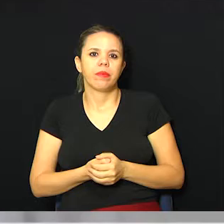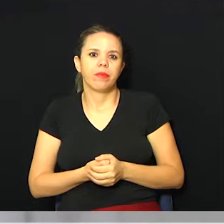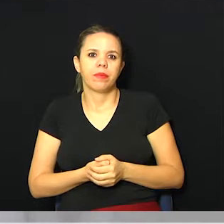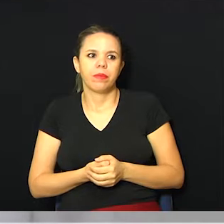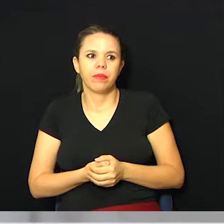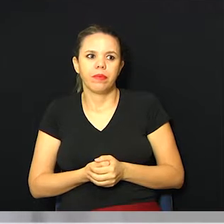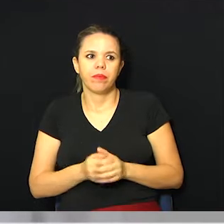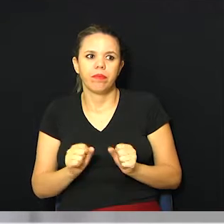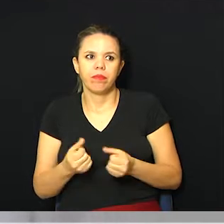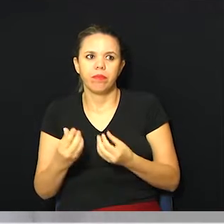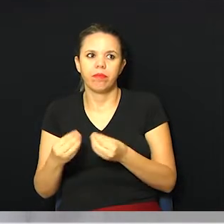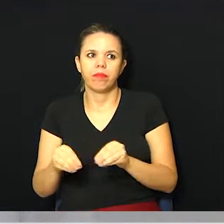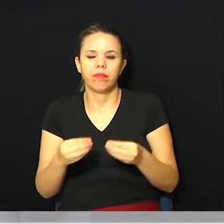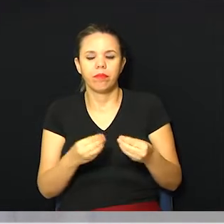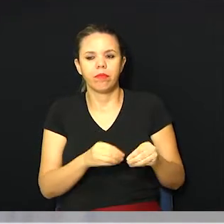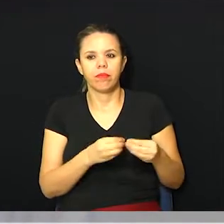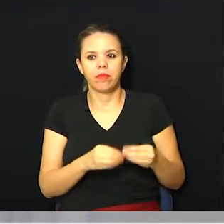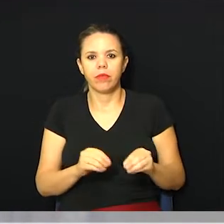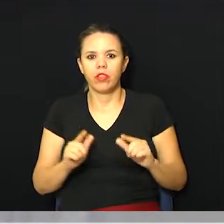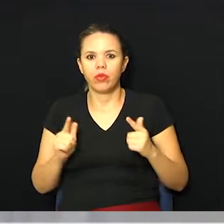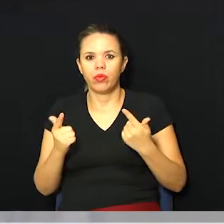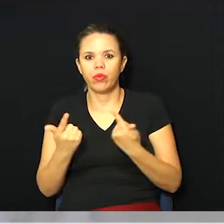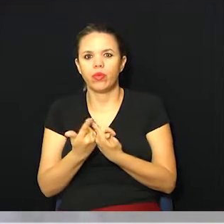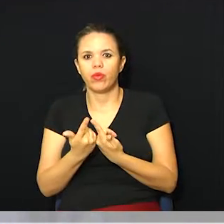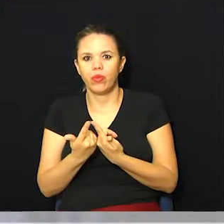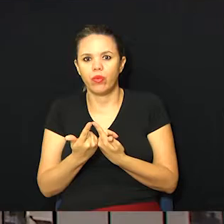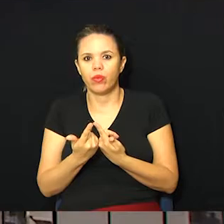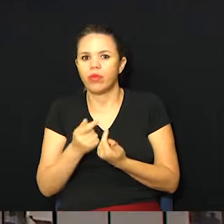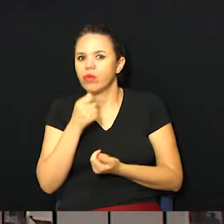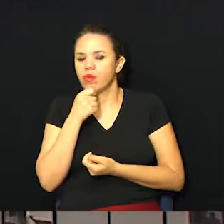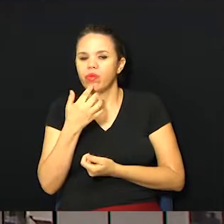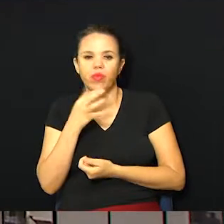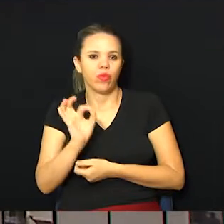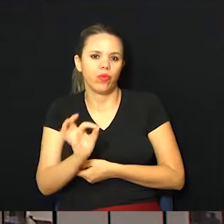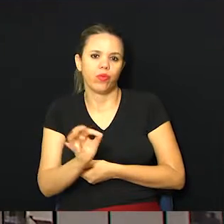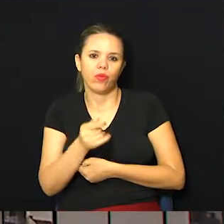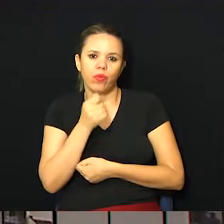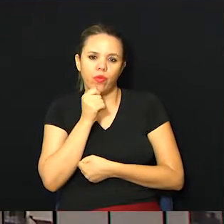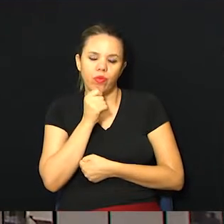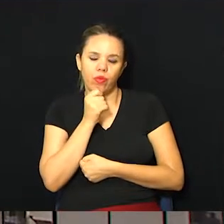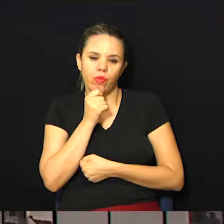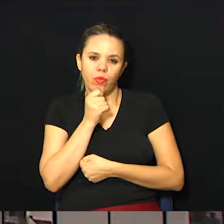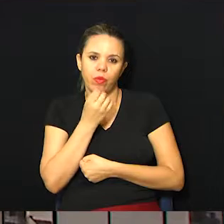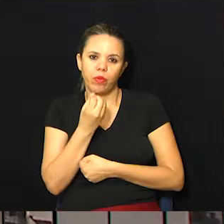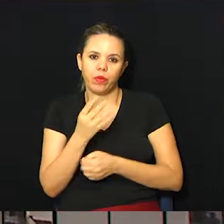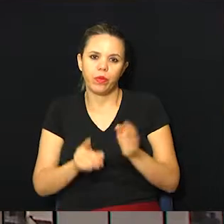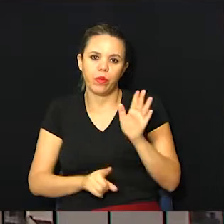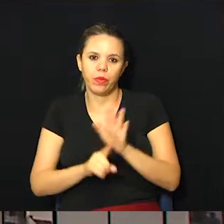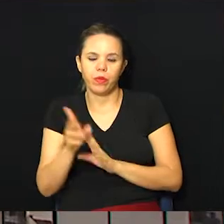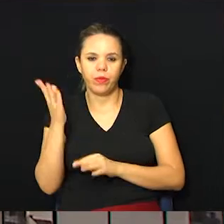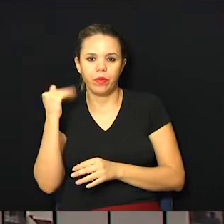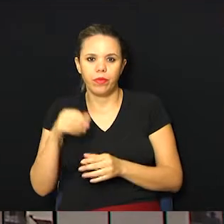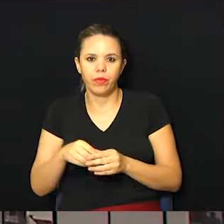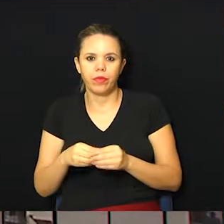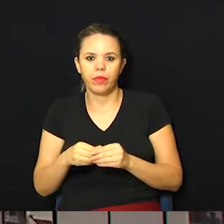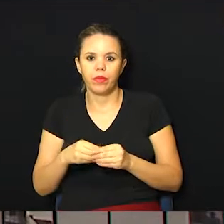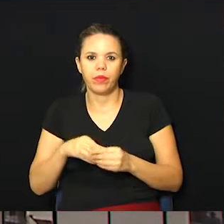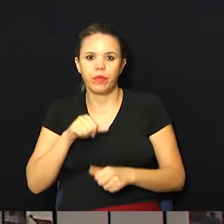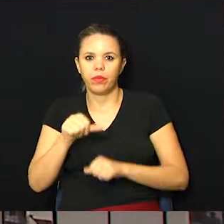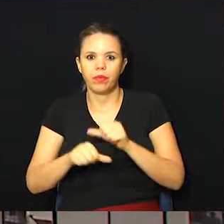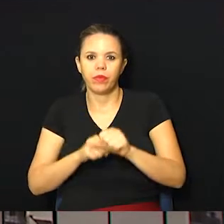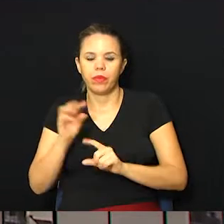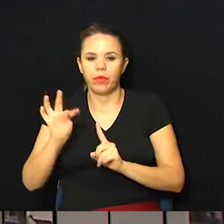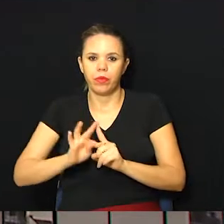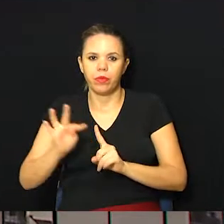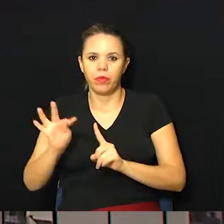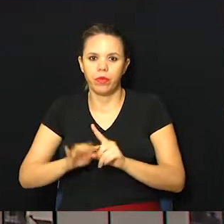acabar afetando grupos que a gente ainda nem conhece. Né? Essa é uma boa pergunta, porque a gente sabe que a mudança de temperatura pode